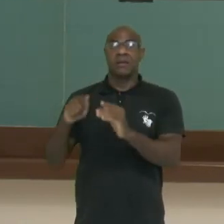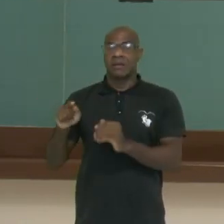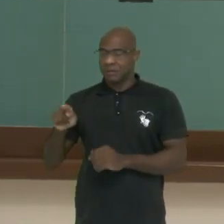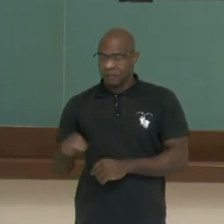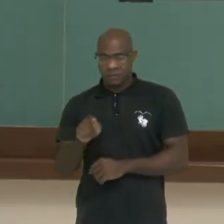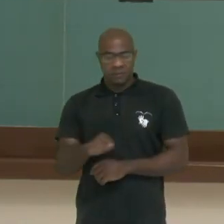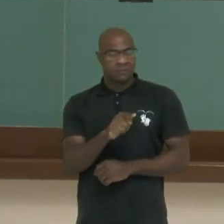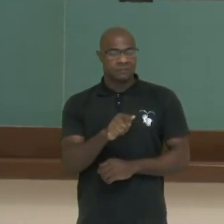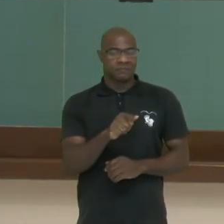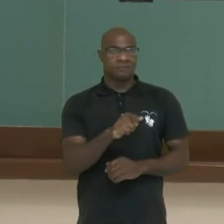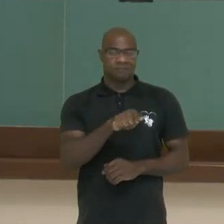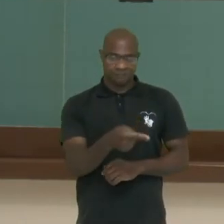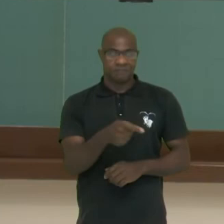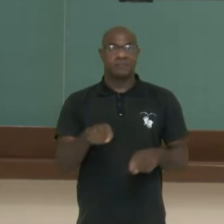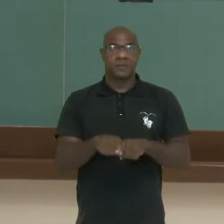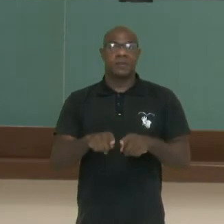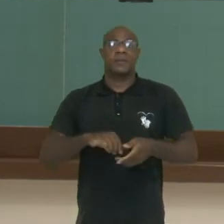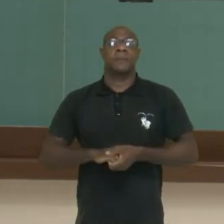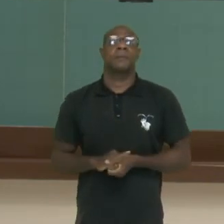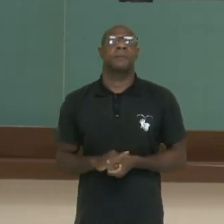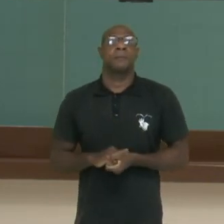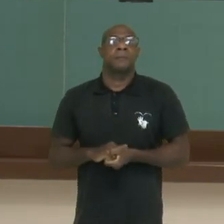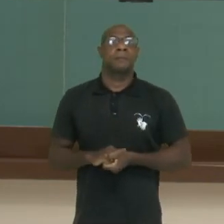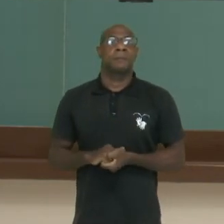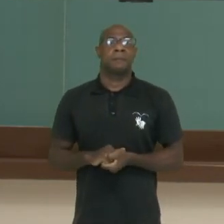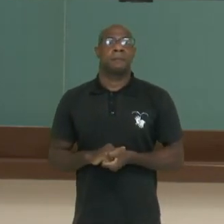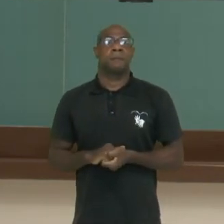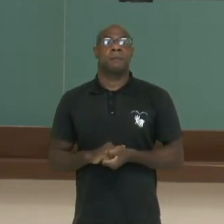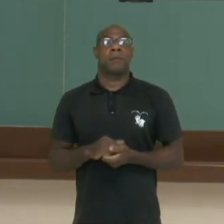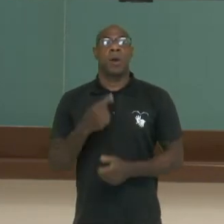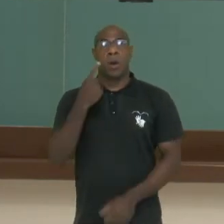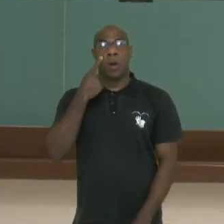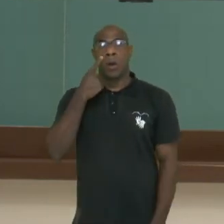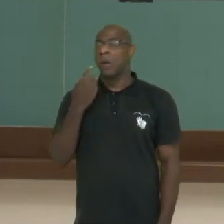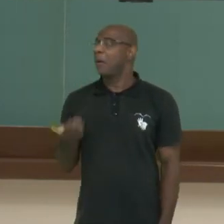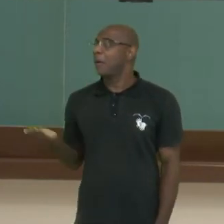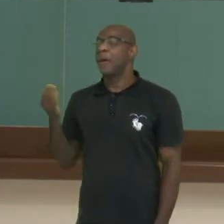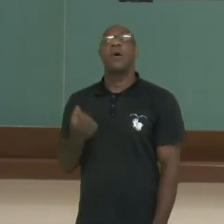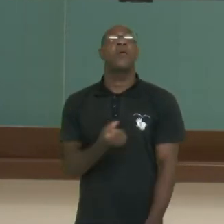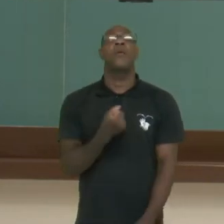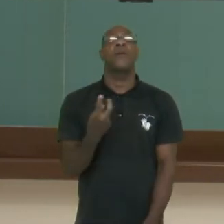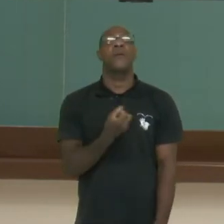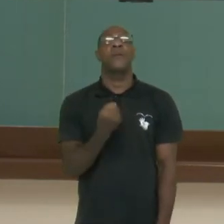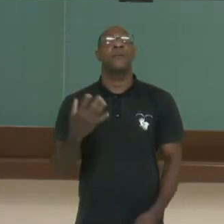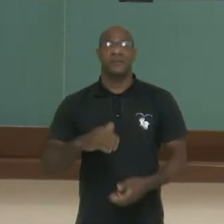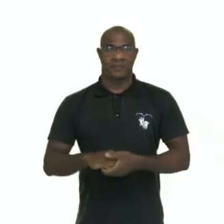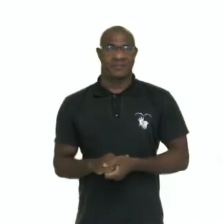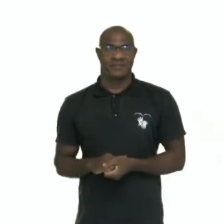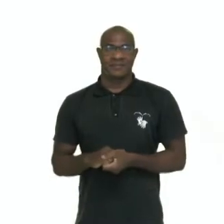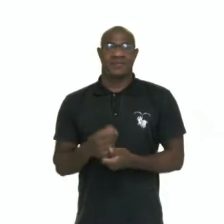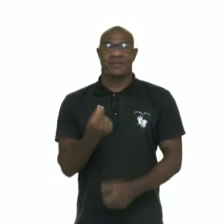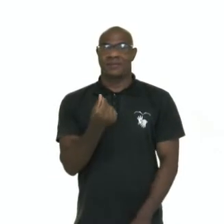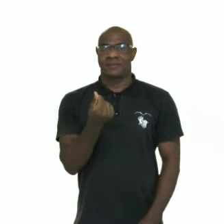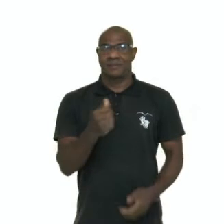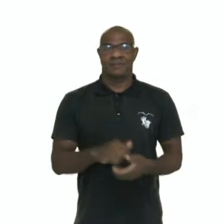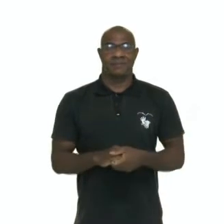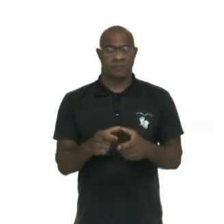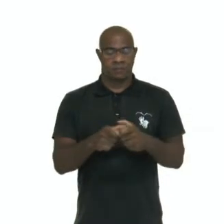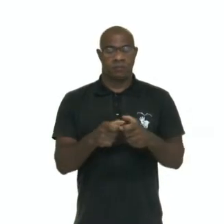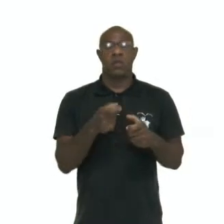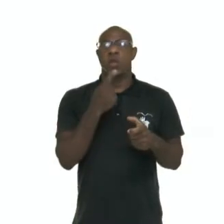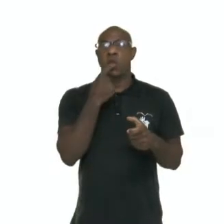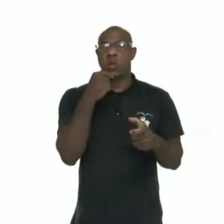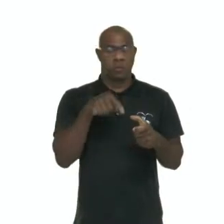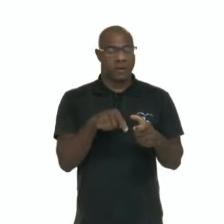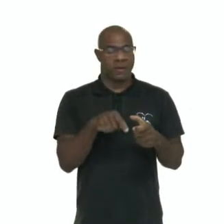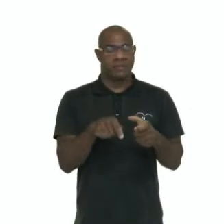Tá joia? Então tá bom, né? E que tal, olha só, quanto que ficou isso, né? Então os preços do tomate era 5,34,